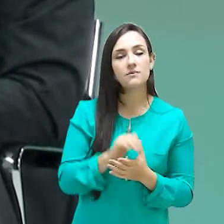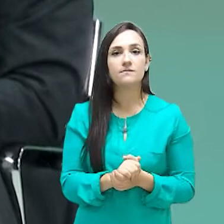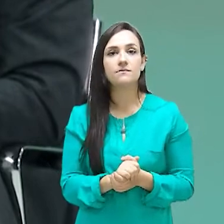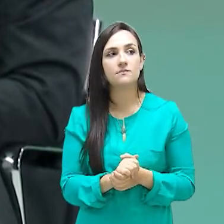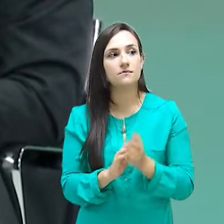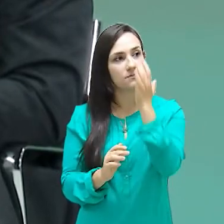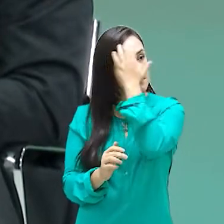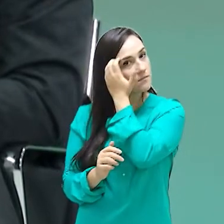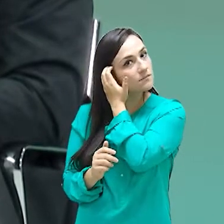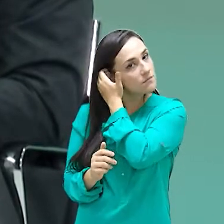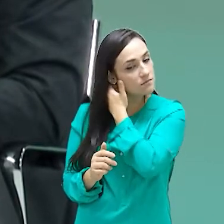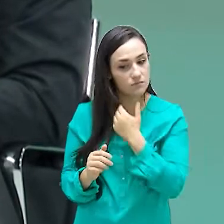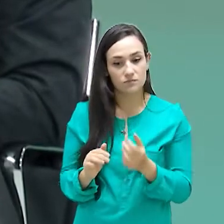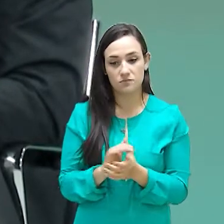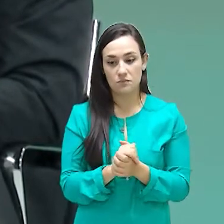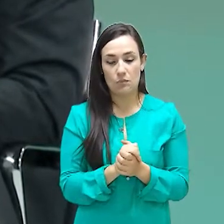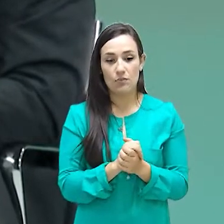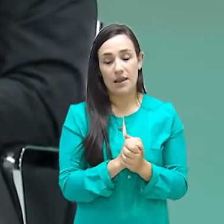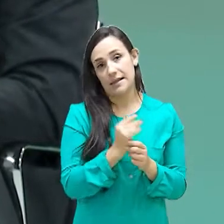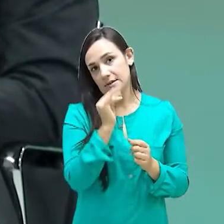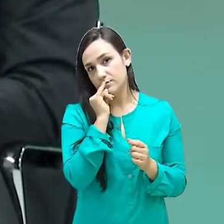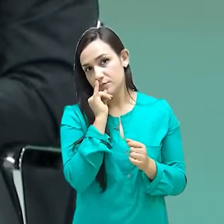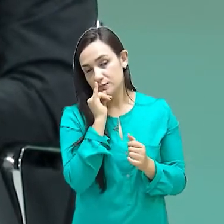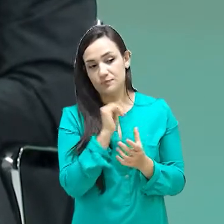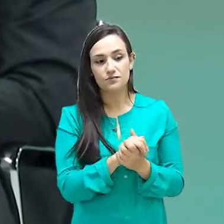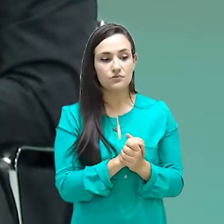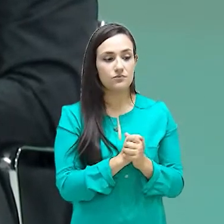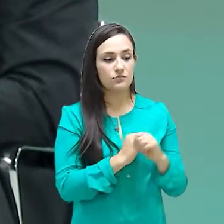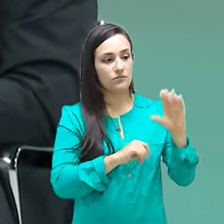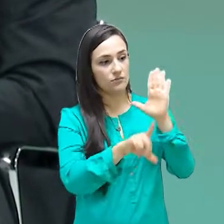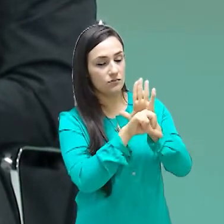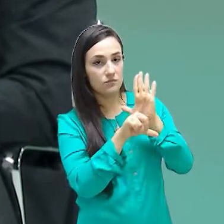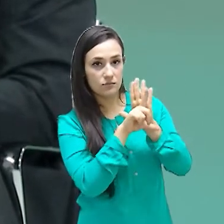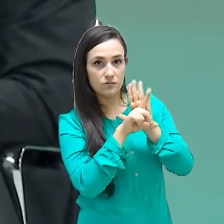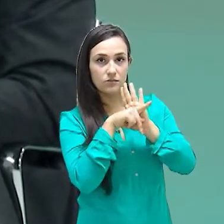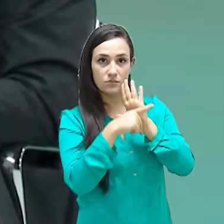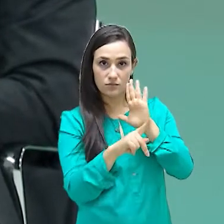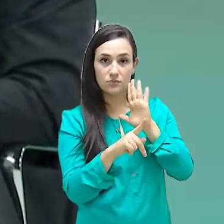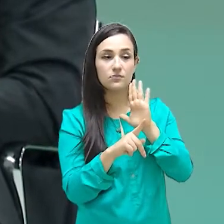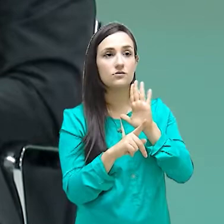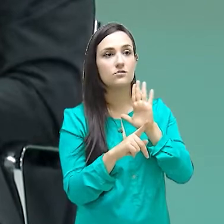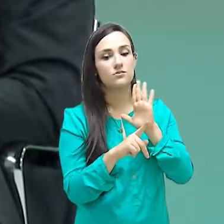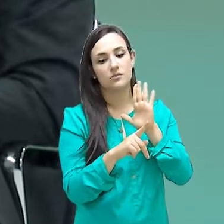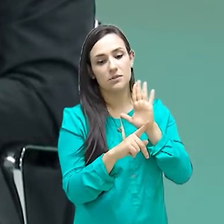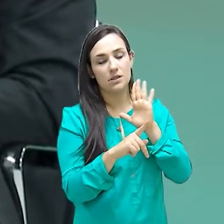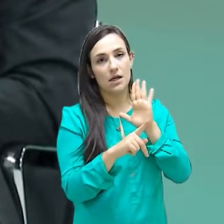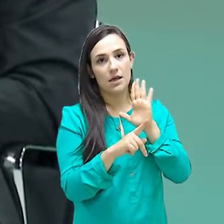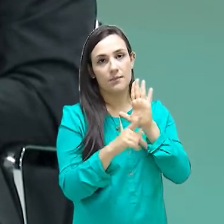legislações estaduais que buscam proteger, garantir direitos a idosos. Também